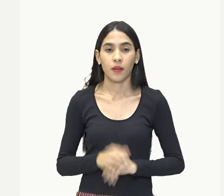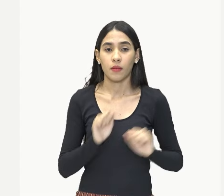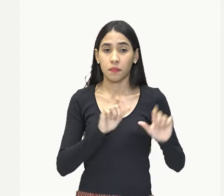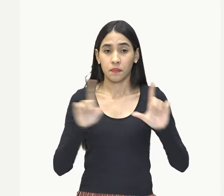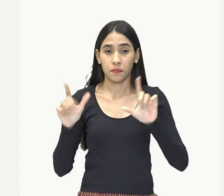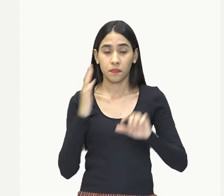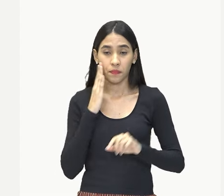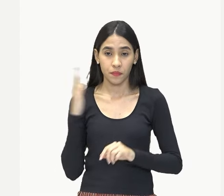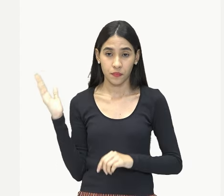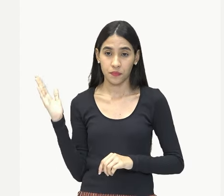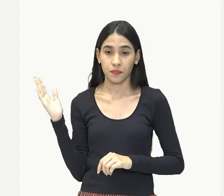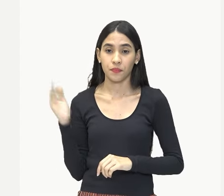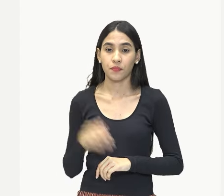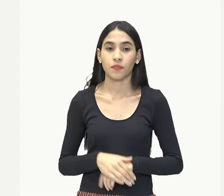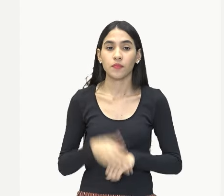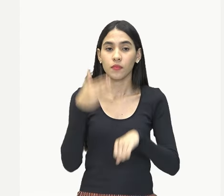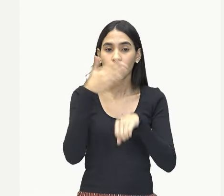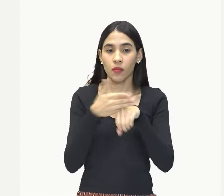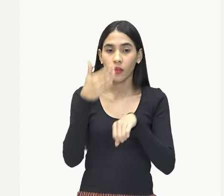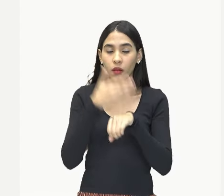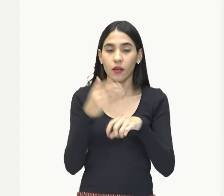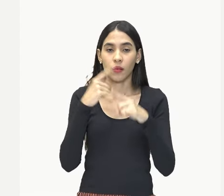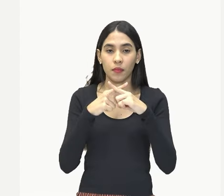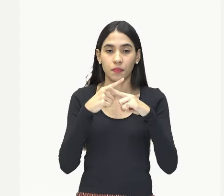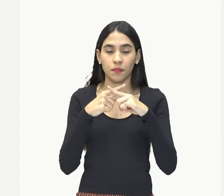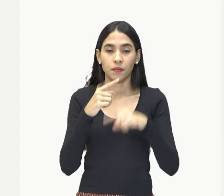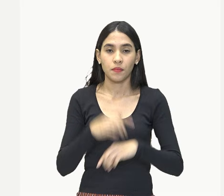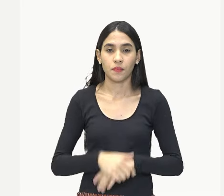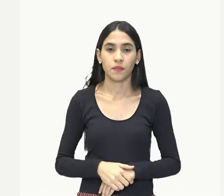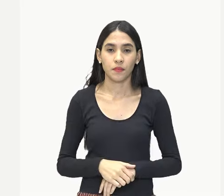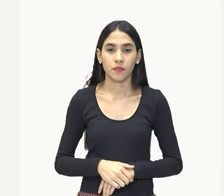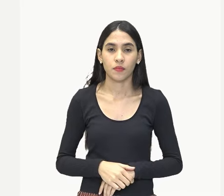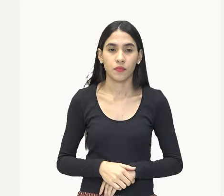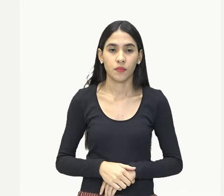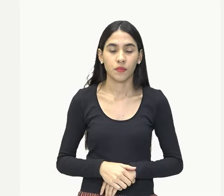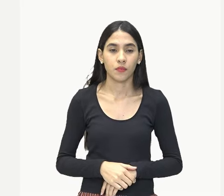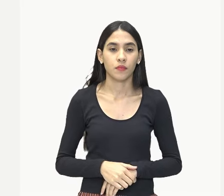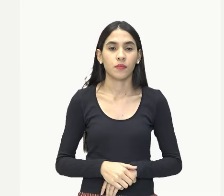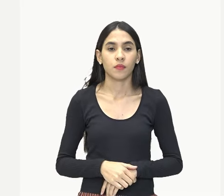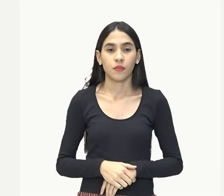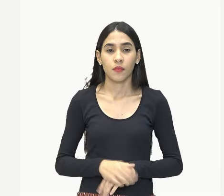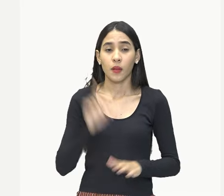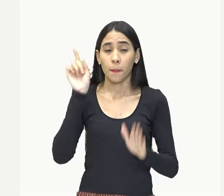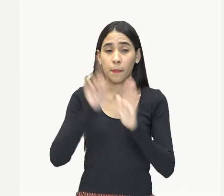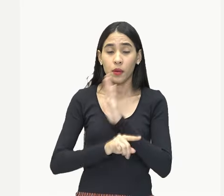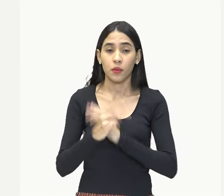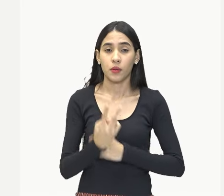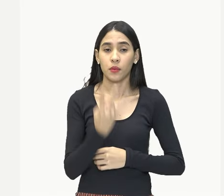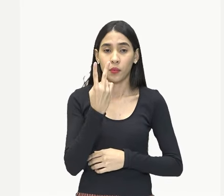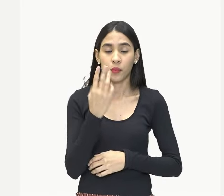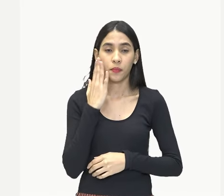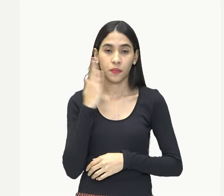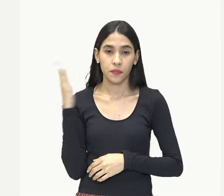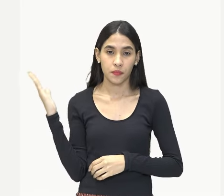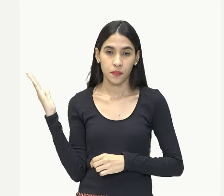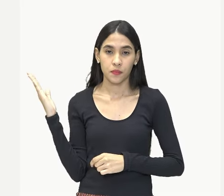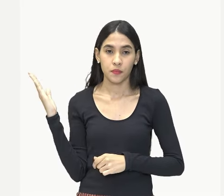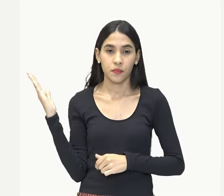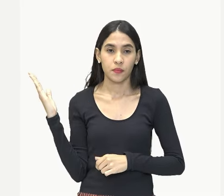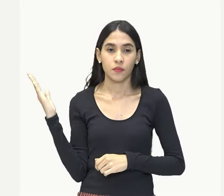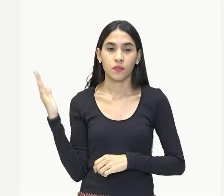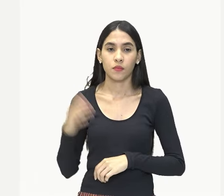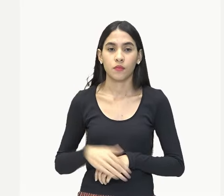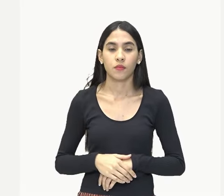mais aqui na aplicação de multiplicação de monômios, nós chegamos nesta segunda interrogação que diz o